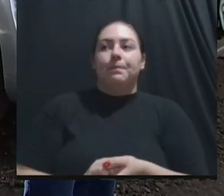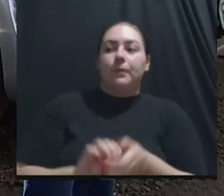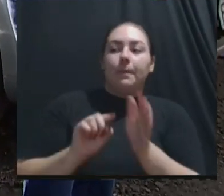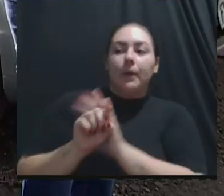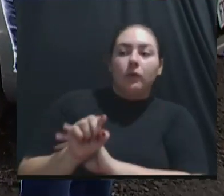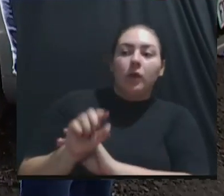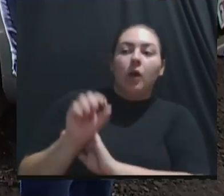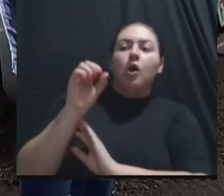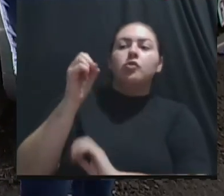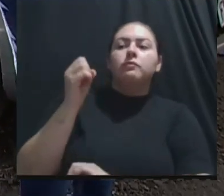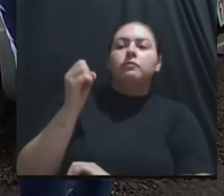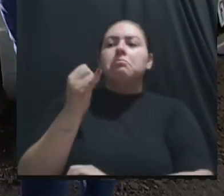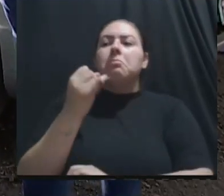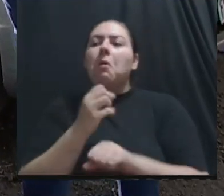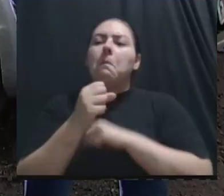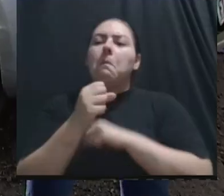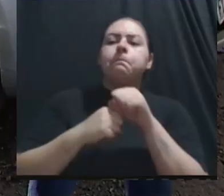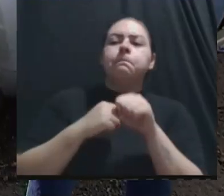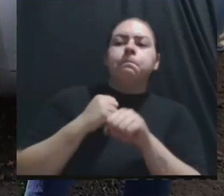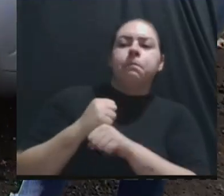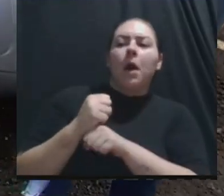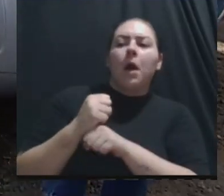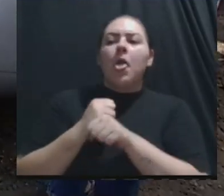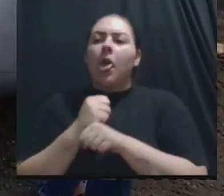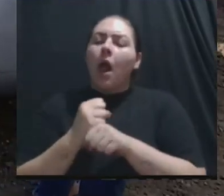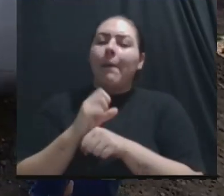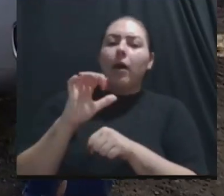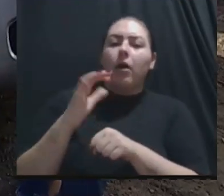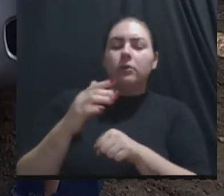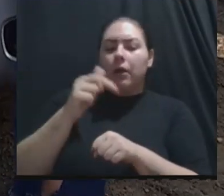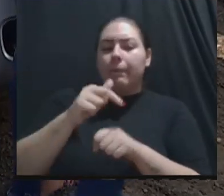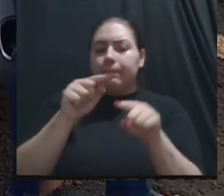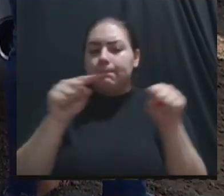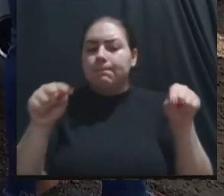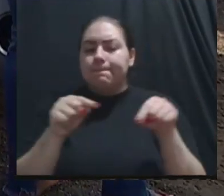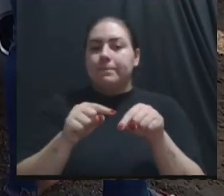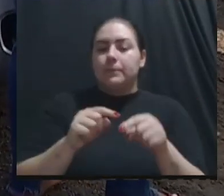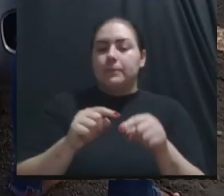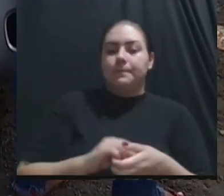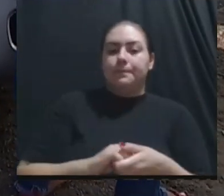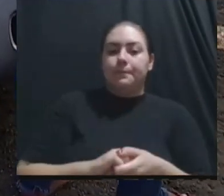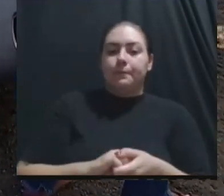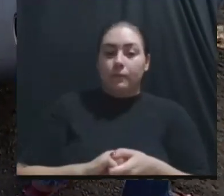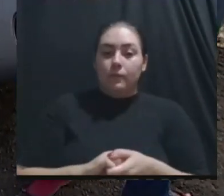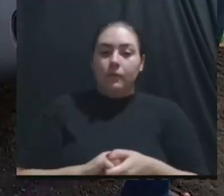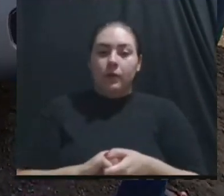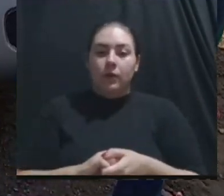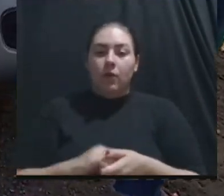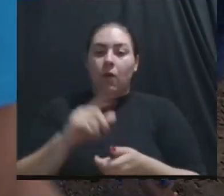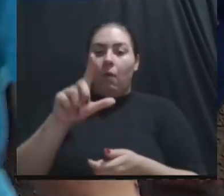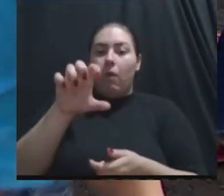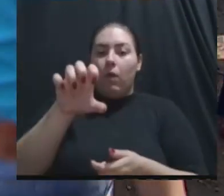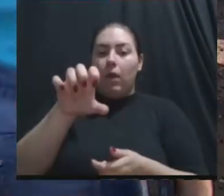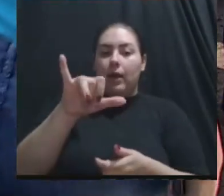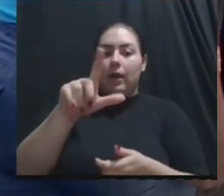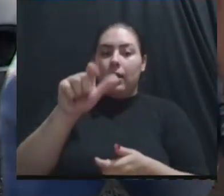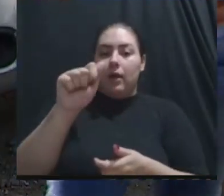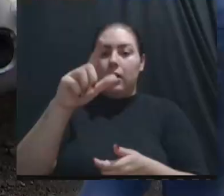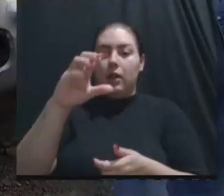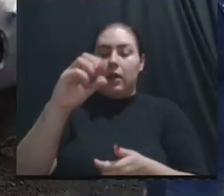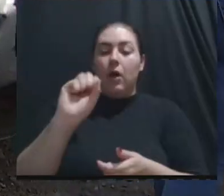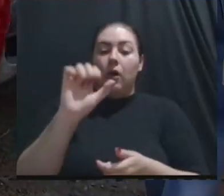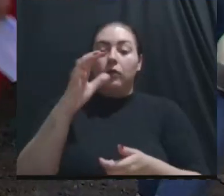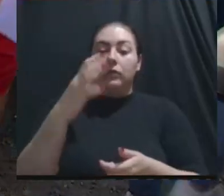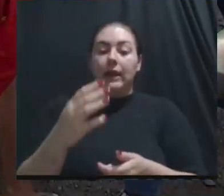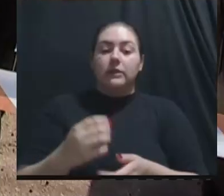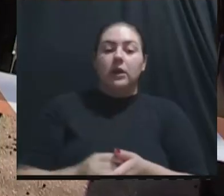acontece esse evento aqui no pátio da INDEC? O leilão, ele ocorre de 3 a 4 meses, né? Vai depender